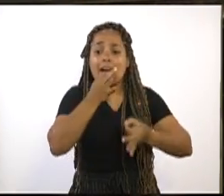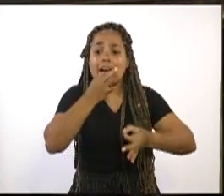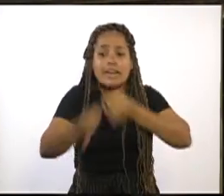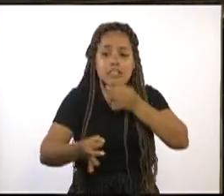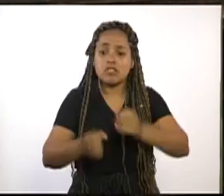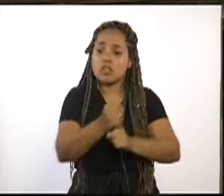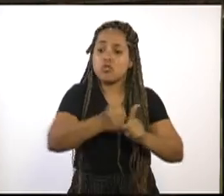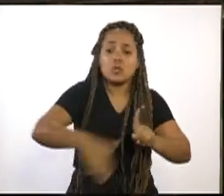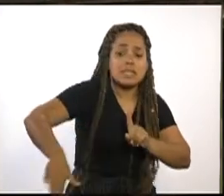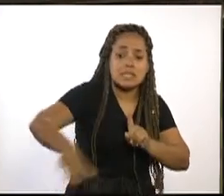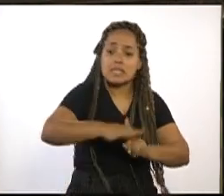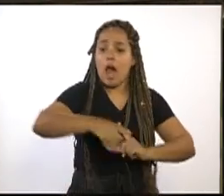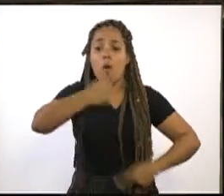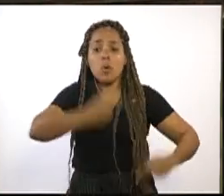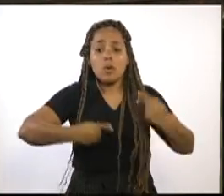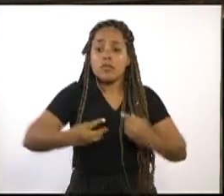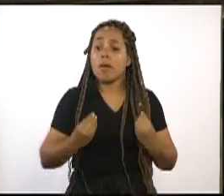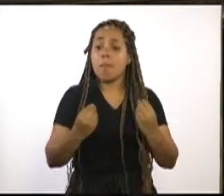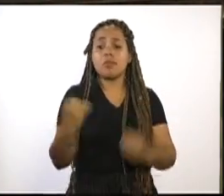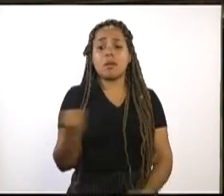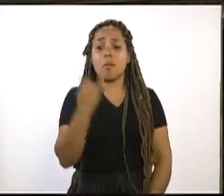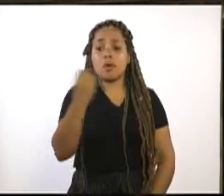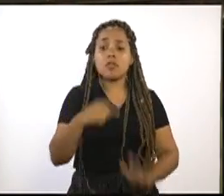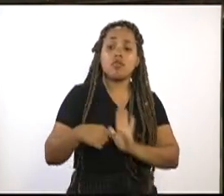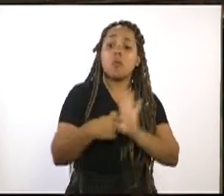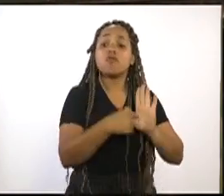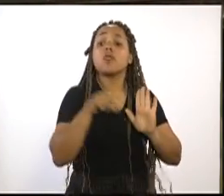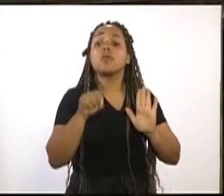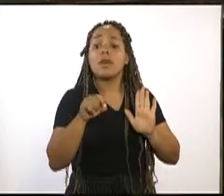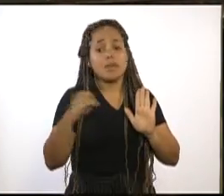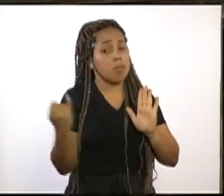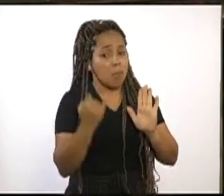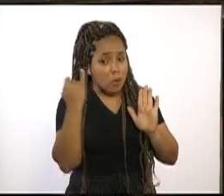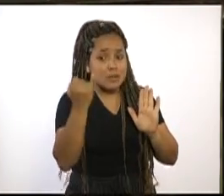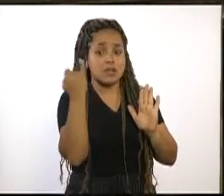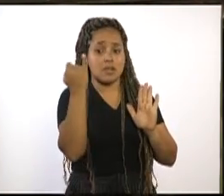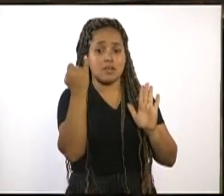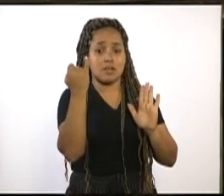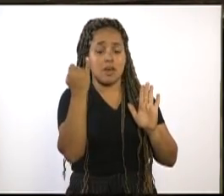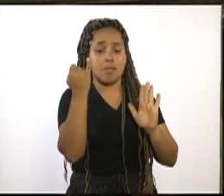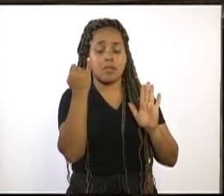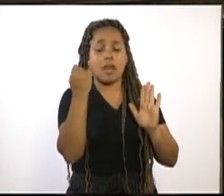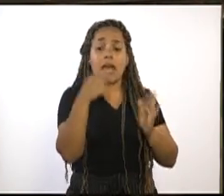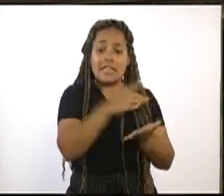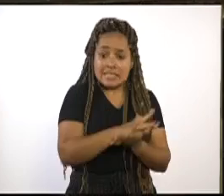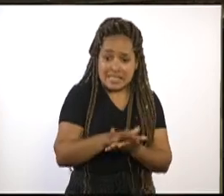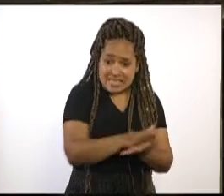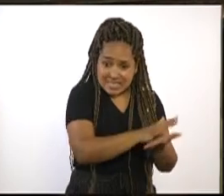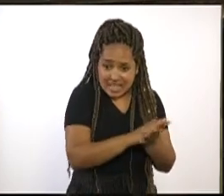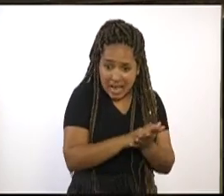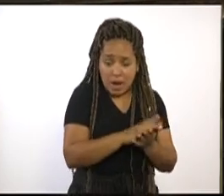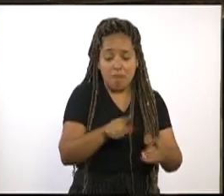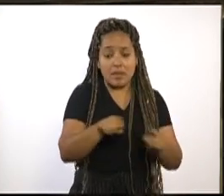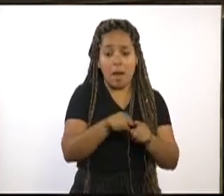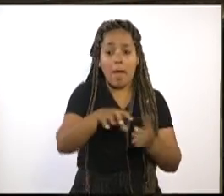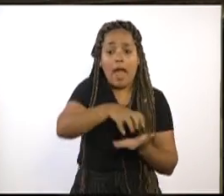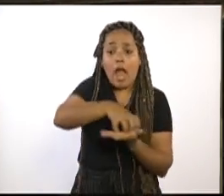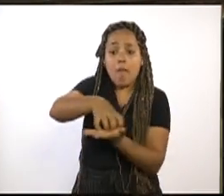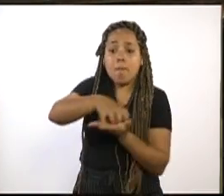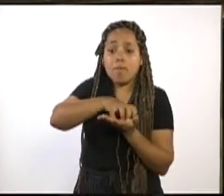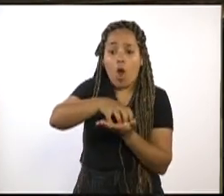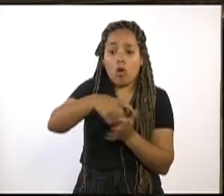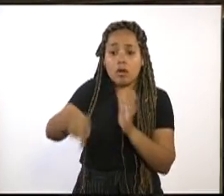muito importante, mostrando a importância tanto das escolas de samba, dos blocos